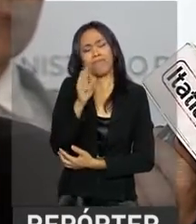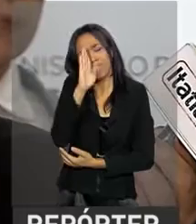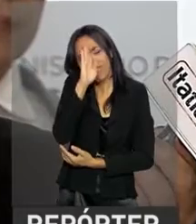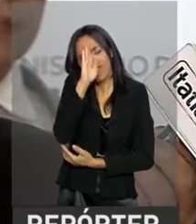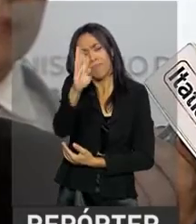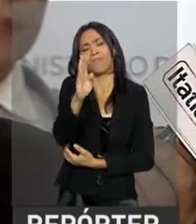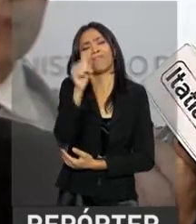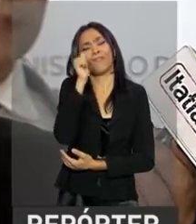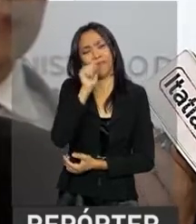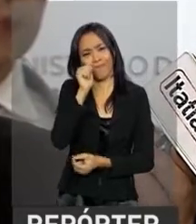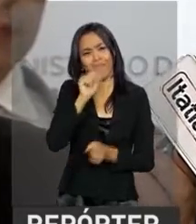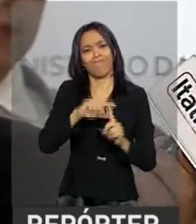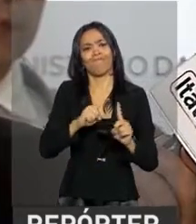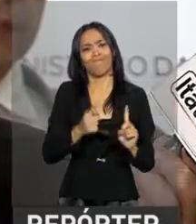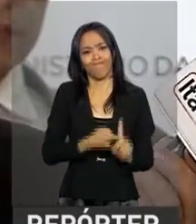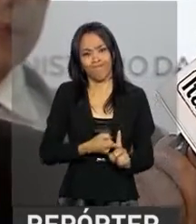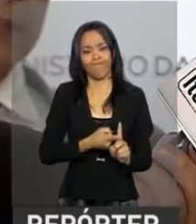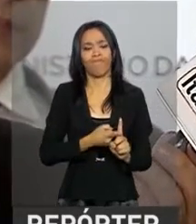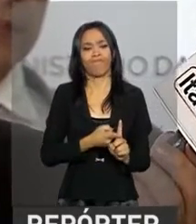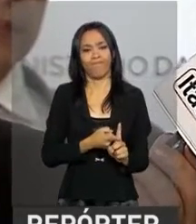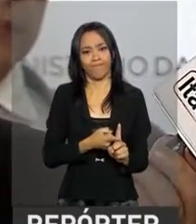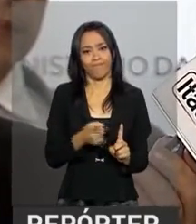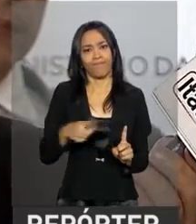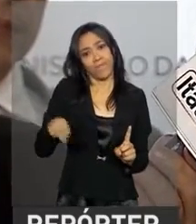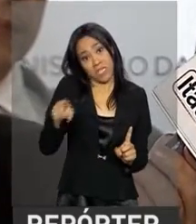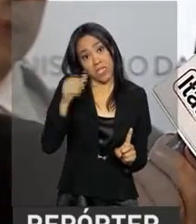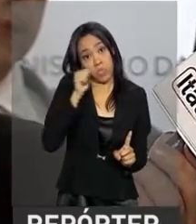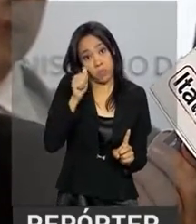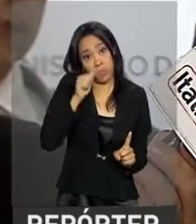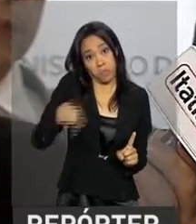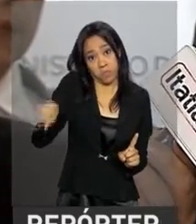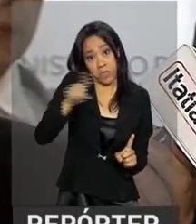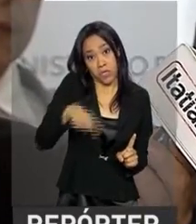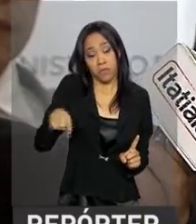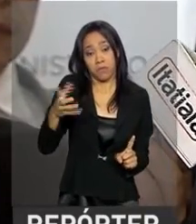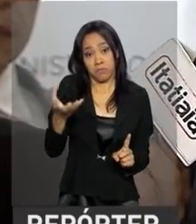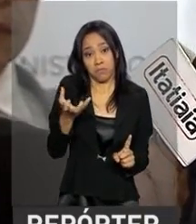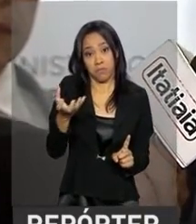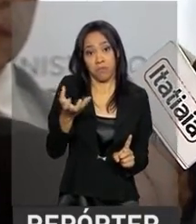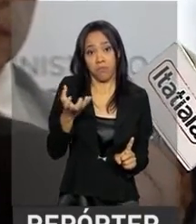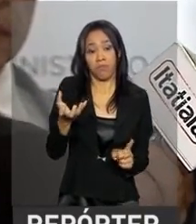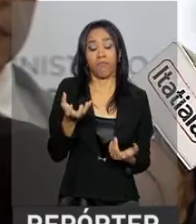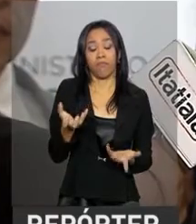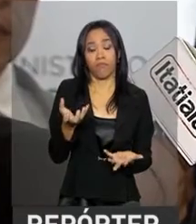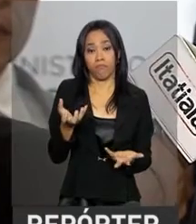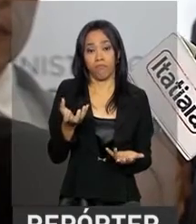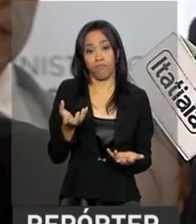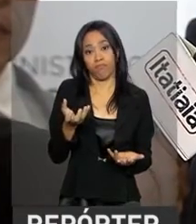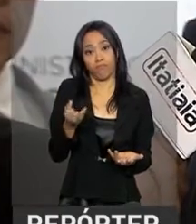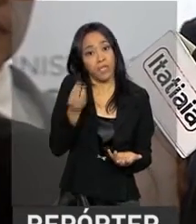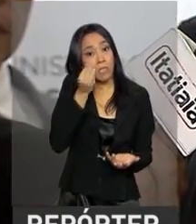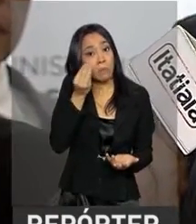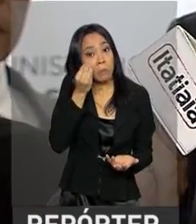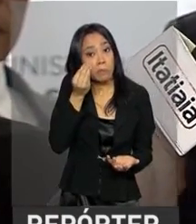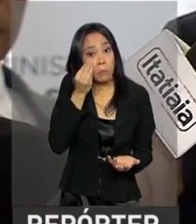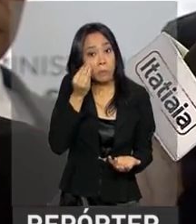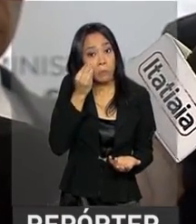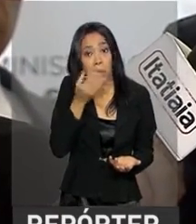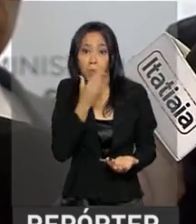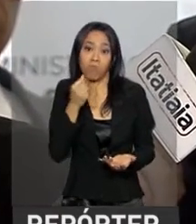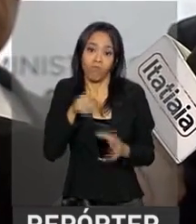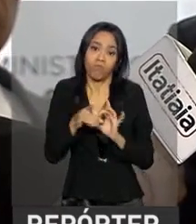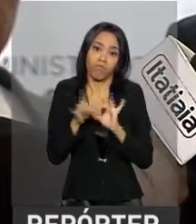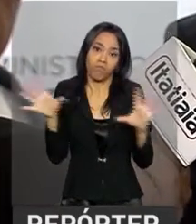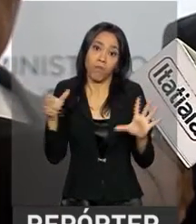das 500 pessoas que queiram eventualmente fazer uma investigação antes de